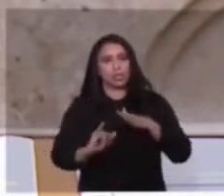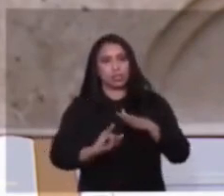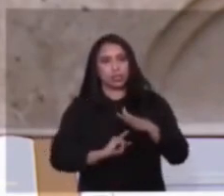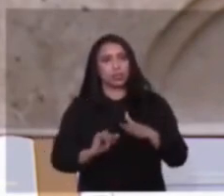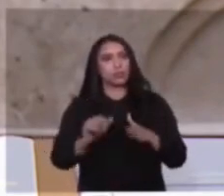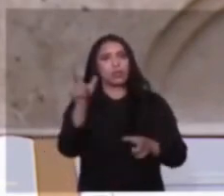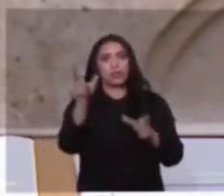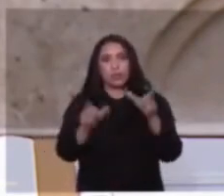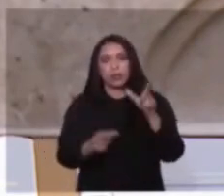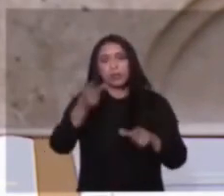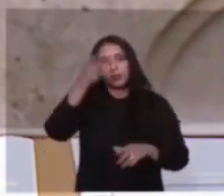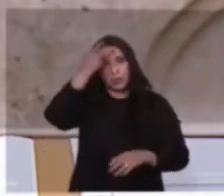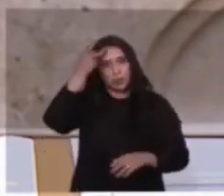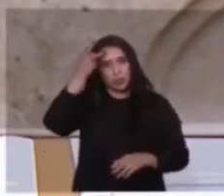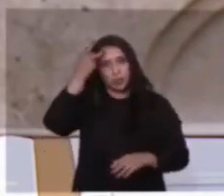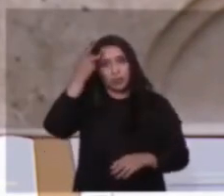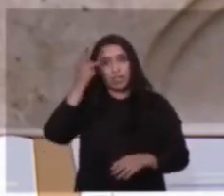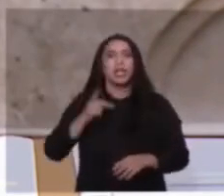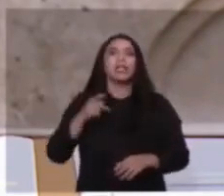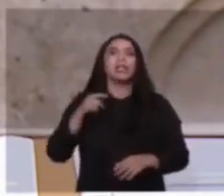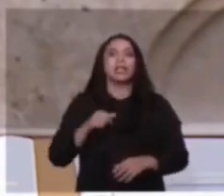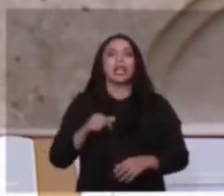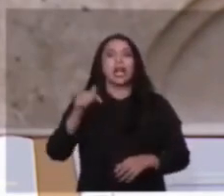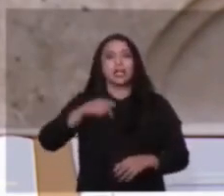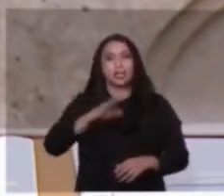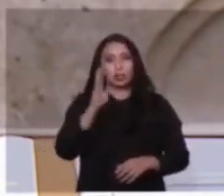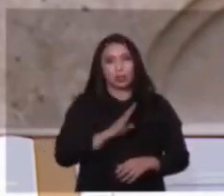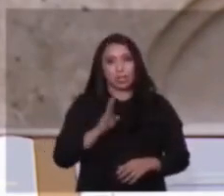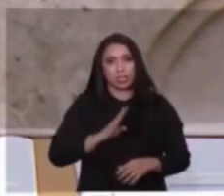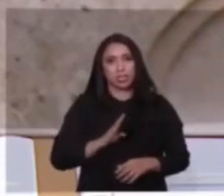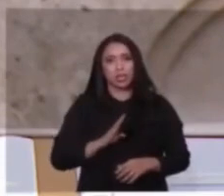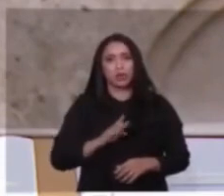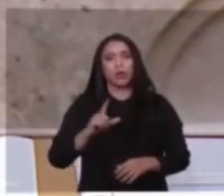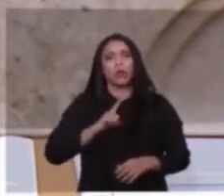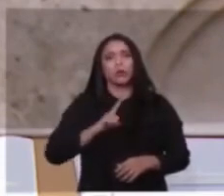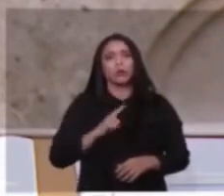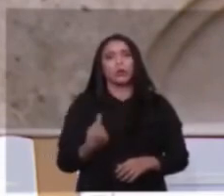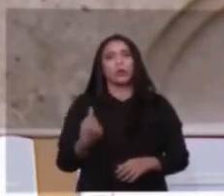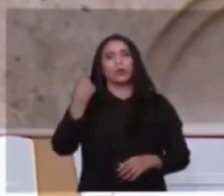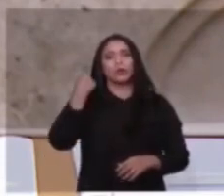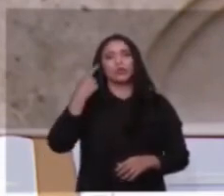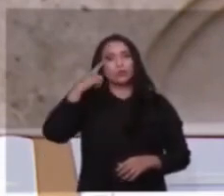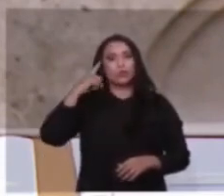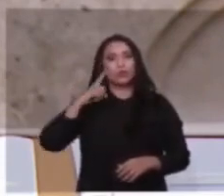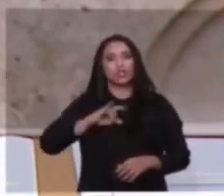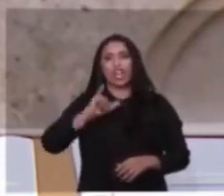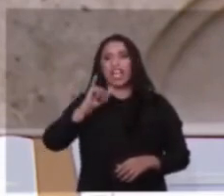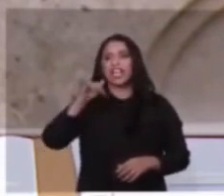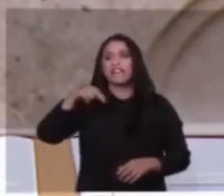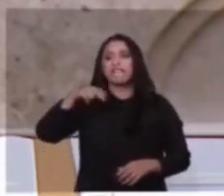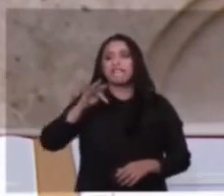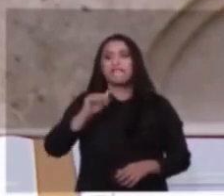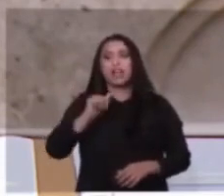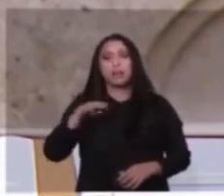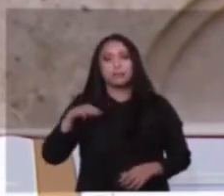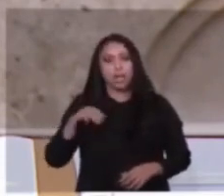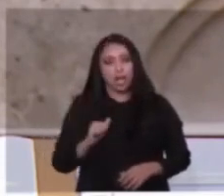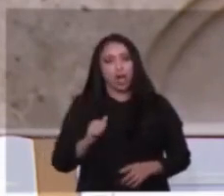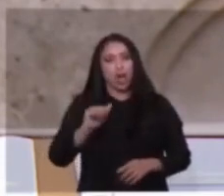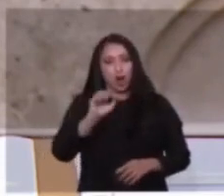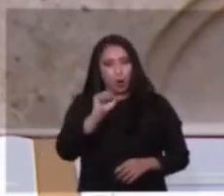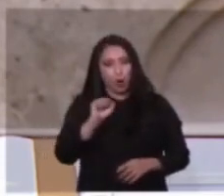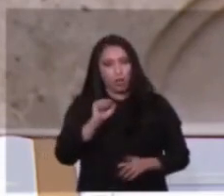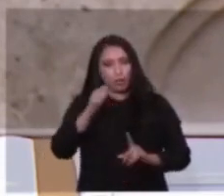democráticas brasileiras saíram fortalecidas do dia 8 de janeiro último, o dia da infâmia, de que não